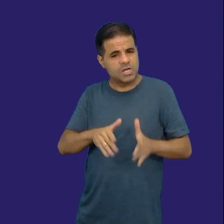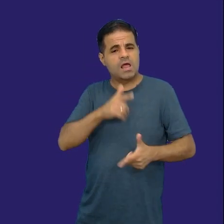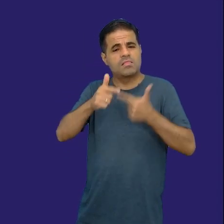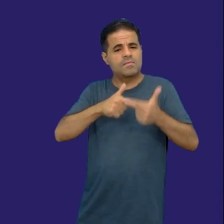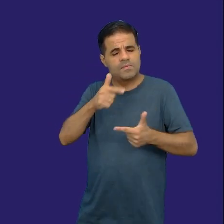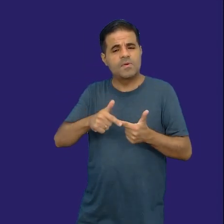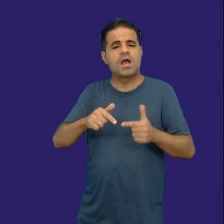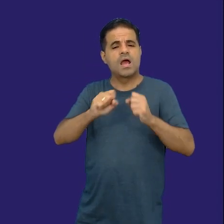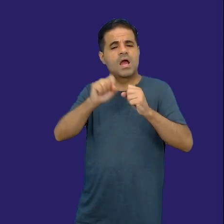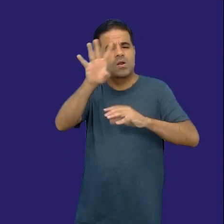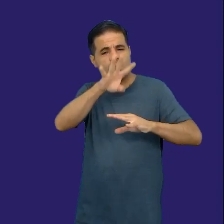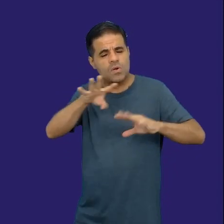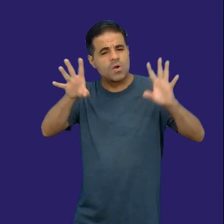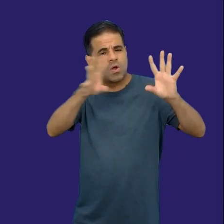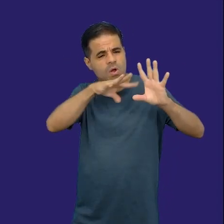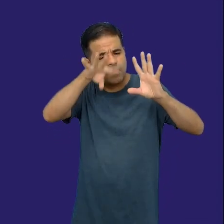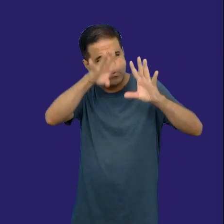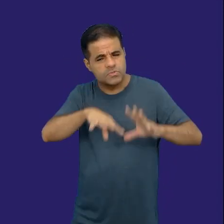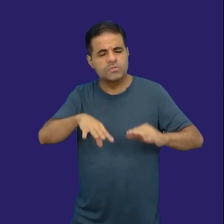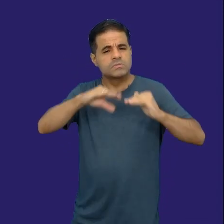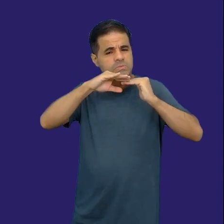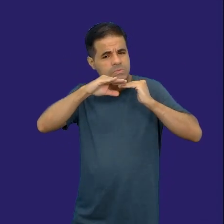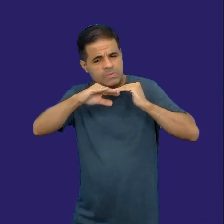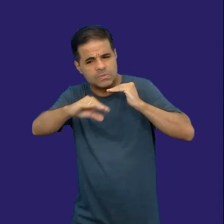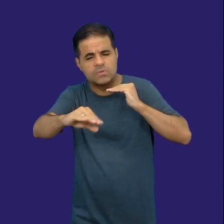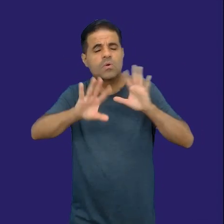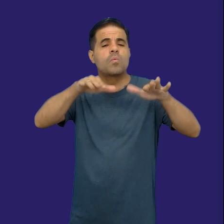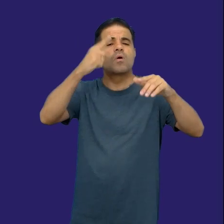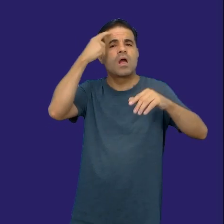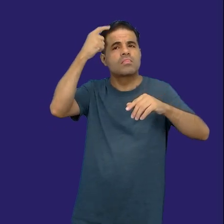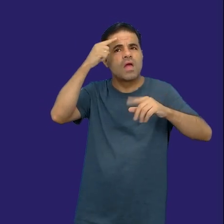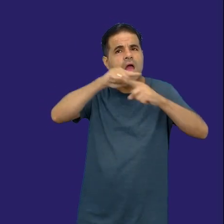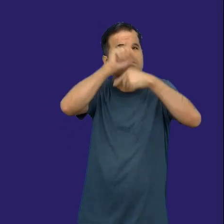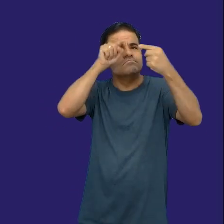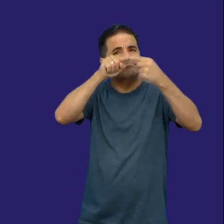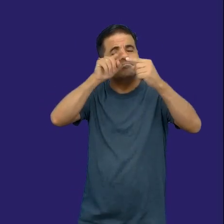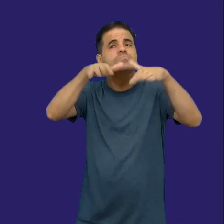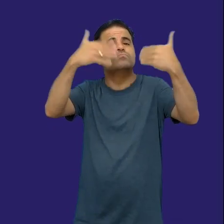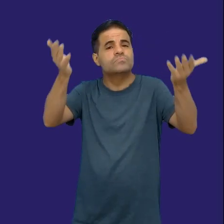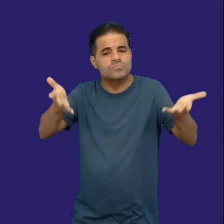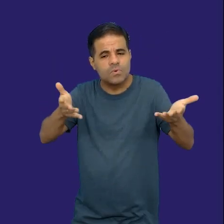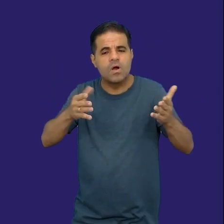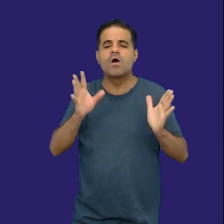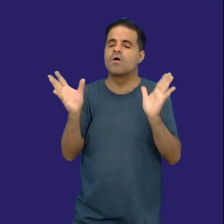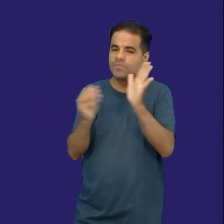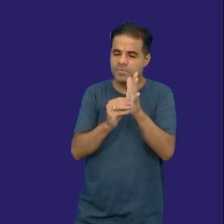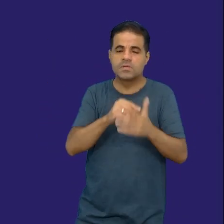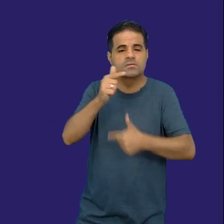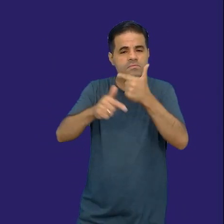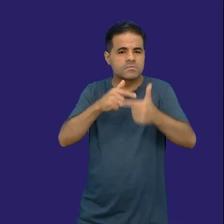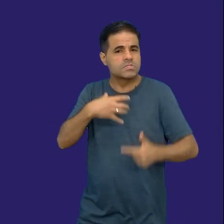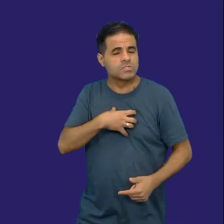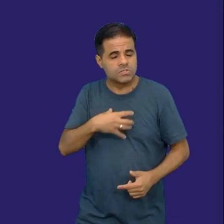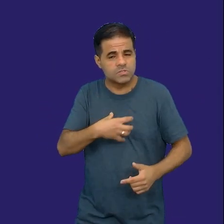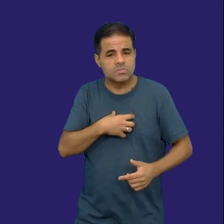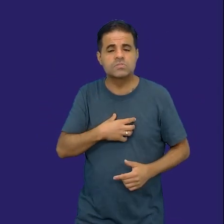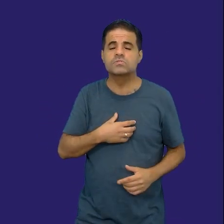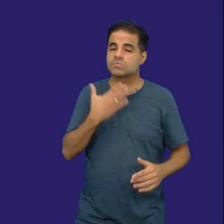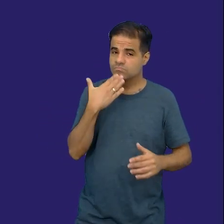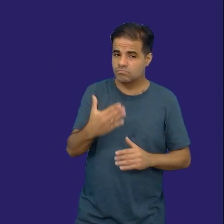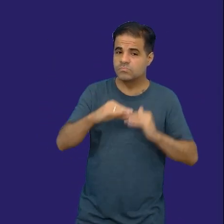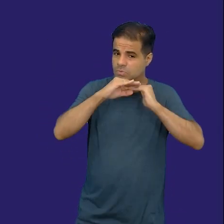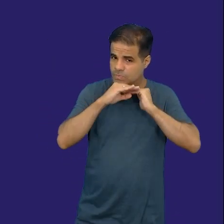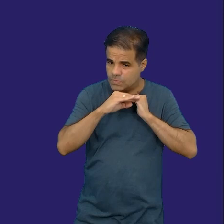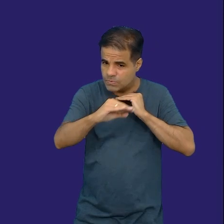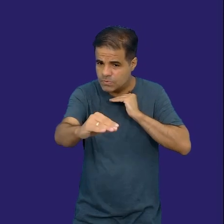com mosaicos, trabalhando com pavimentação, né? Qual que é a ideia que nós temos, né? A gente vai trabalhar, talvez uma das formas eu pedir uma